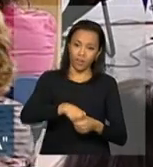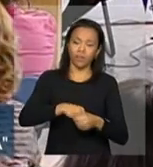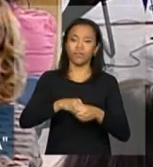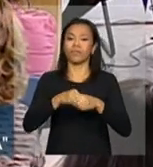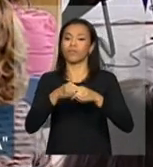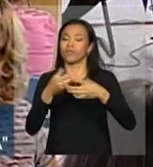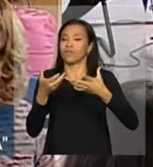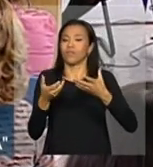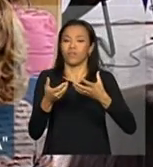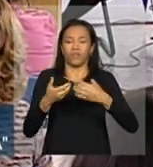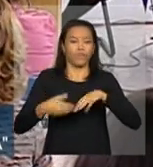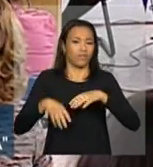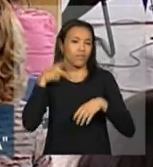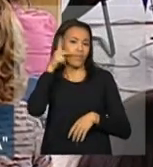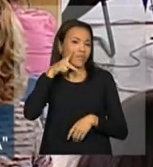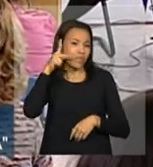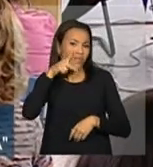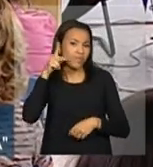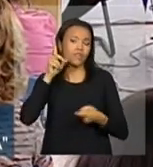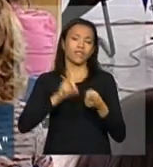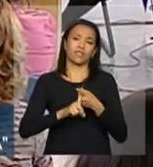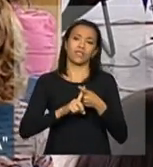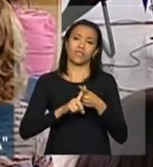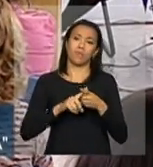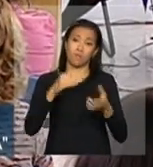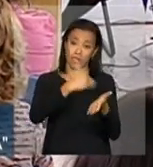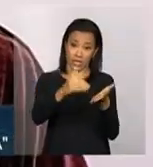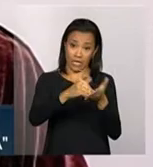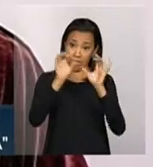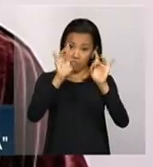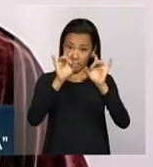da Especial de Política para as Mulheres,